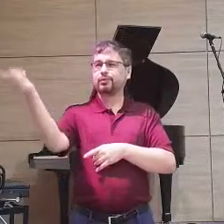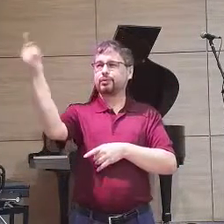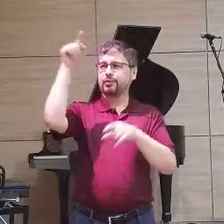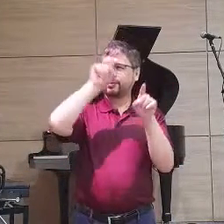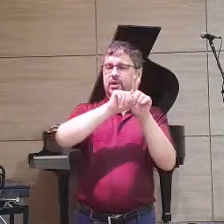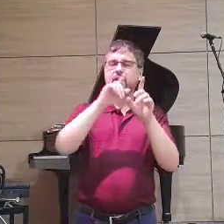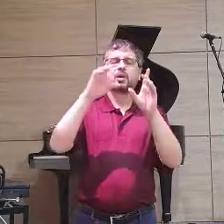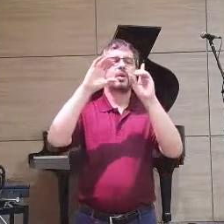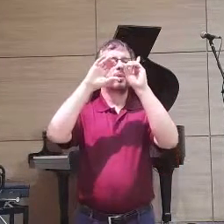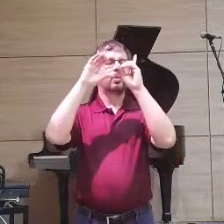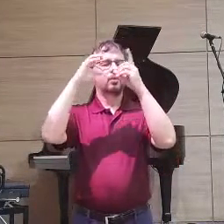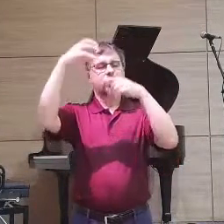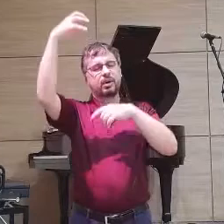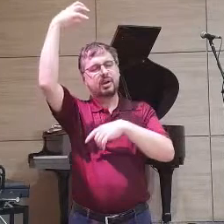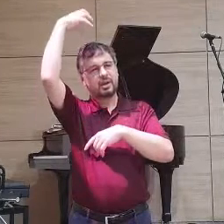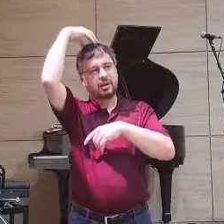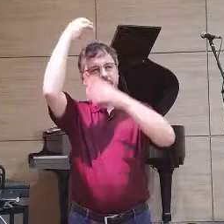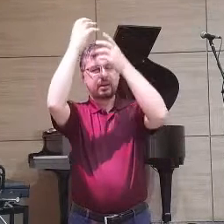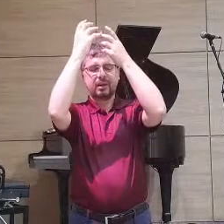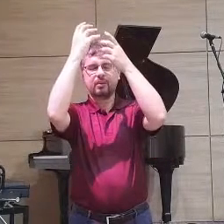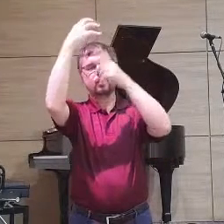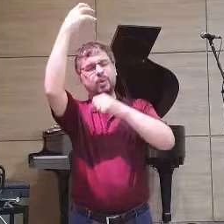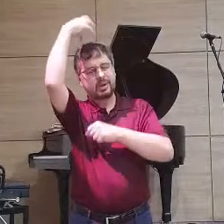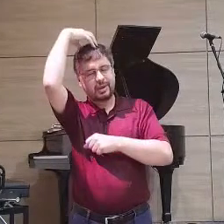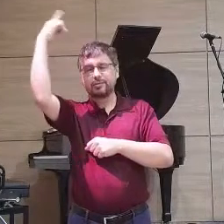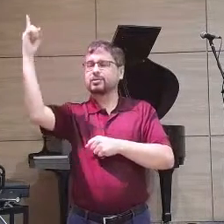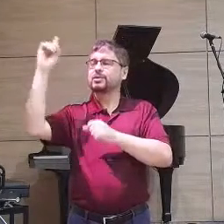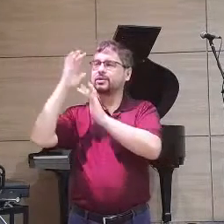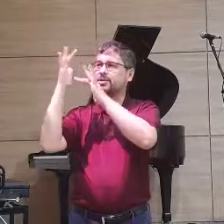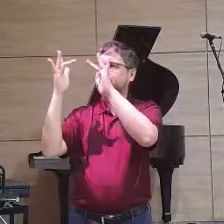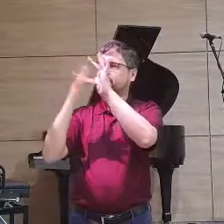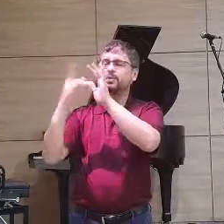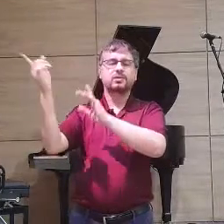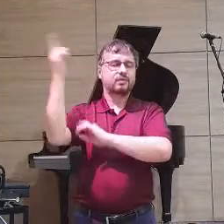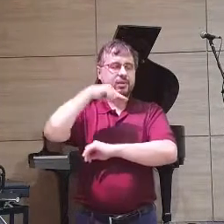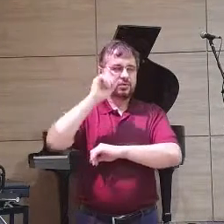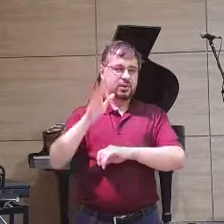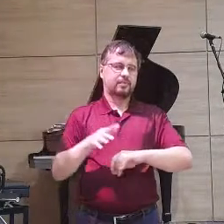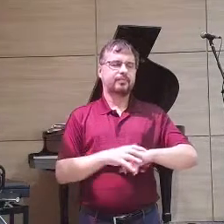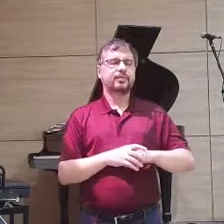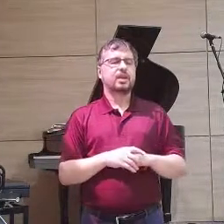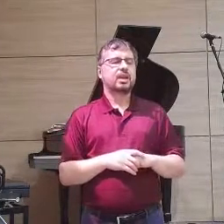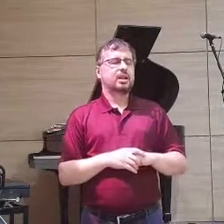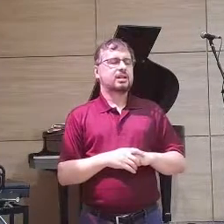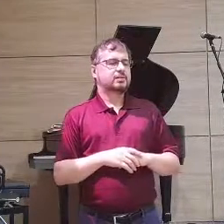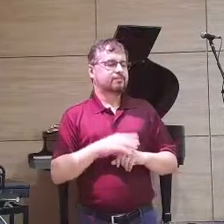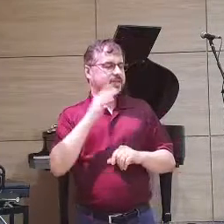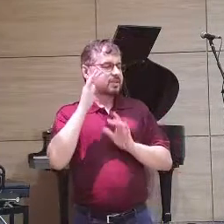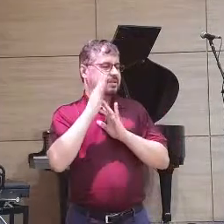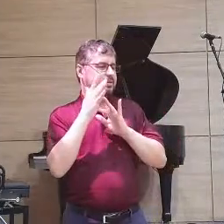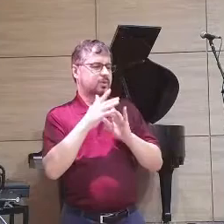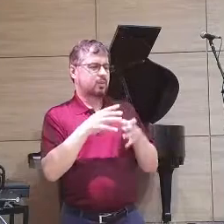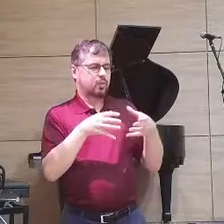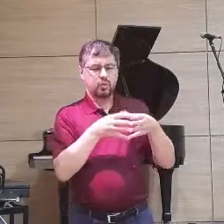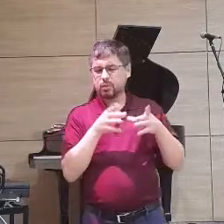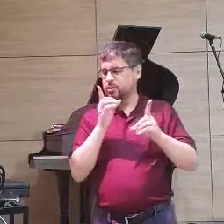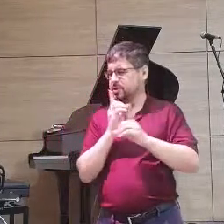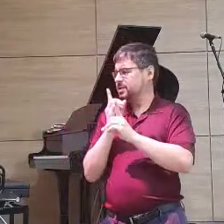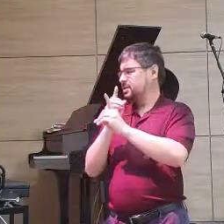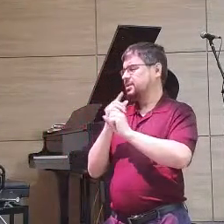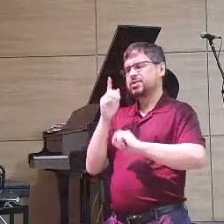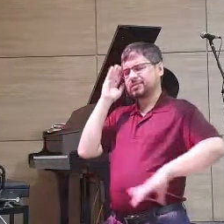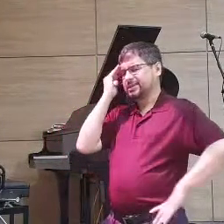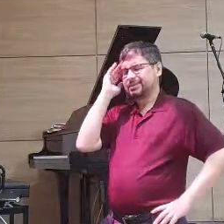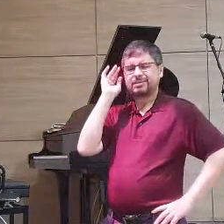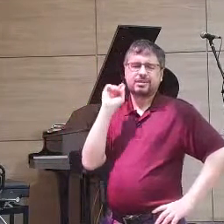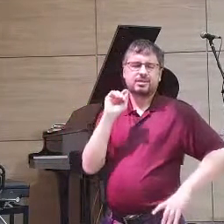eles não compreenderam isso eles não compreenderam por exemplo a oração de Mateus Capítulo 6 Versículo 10 Jesus diz é orar